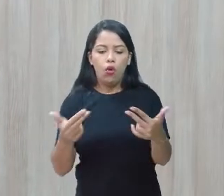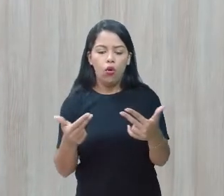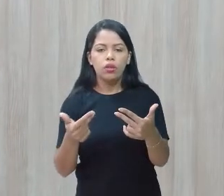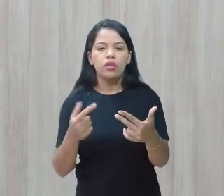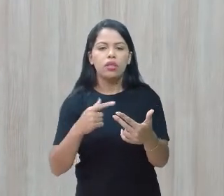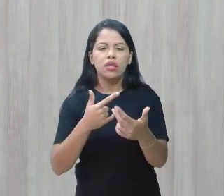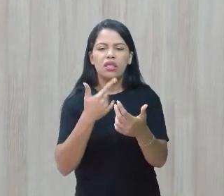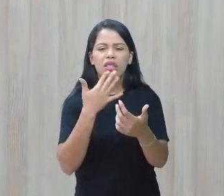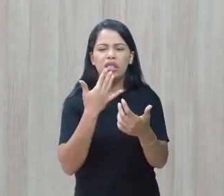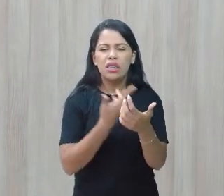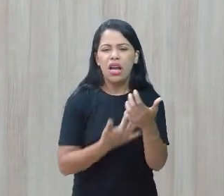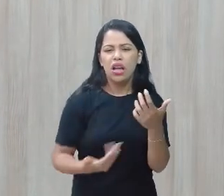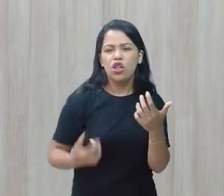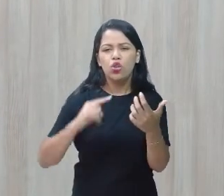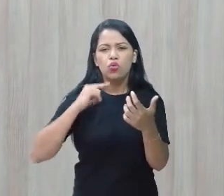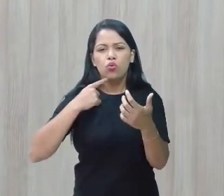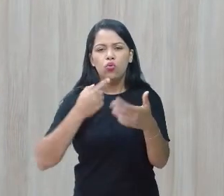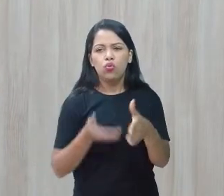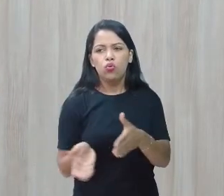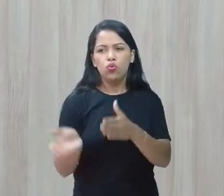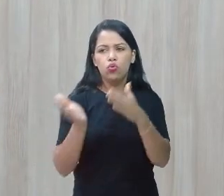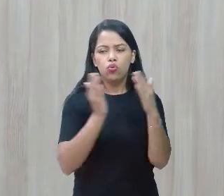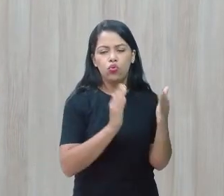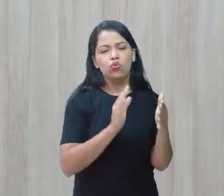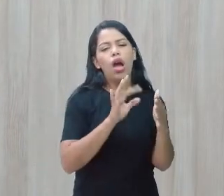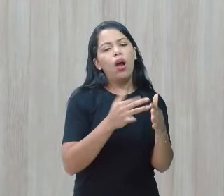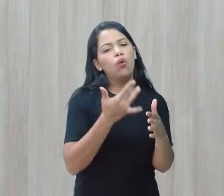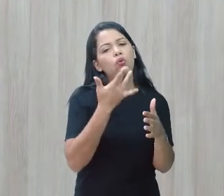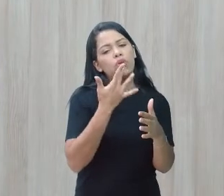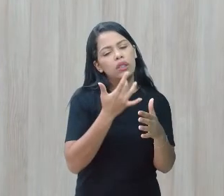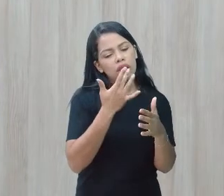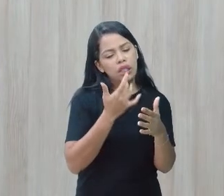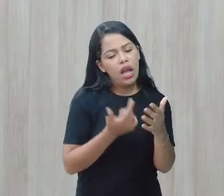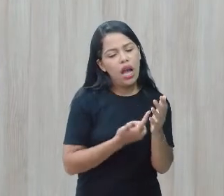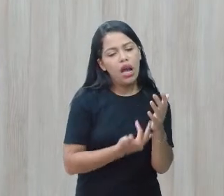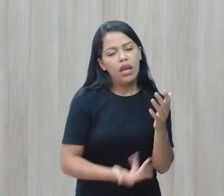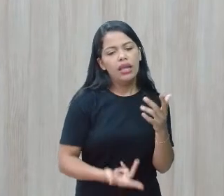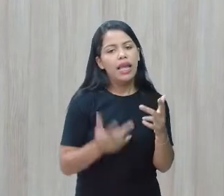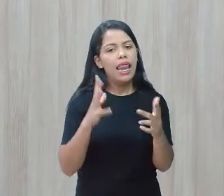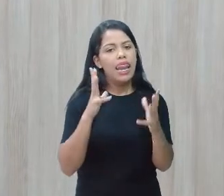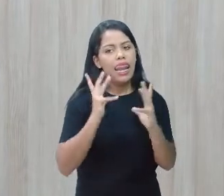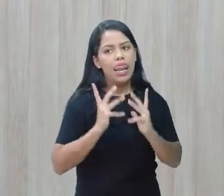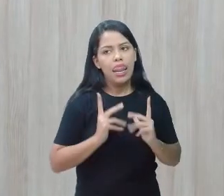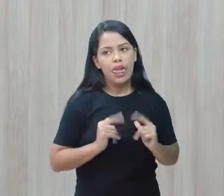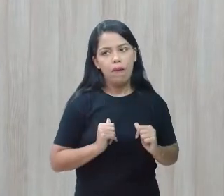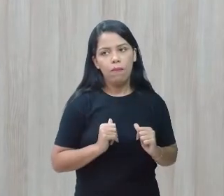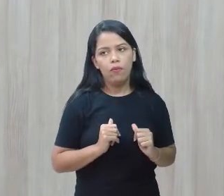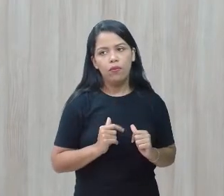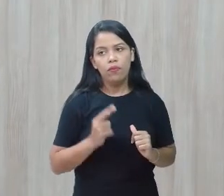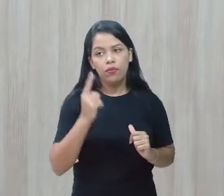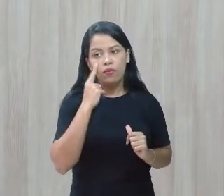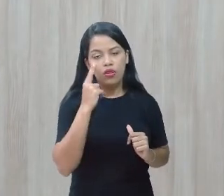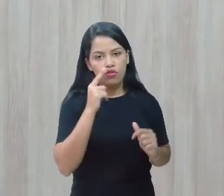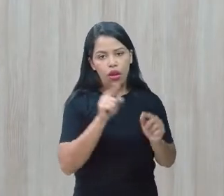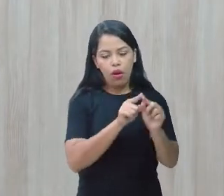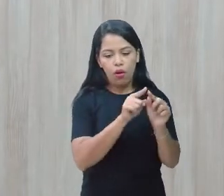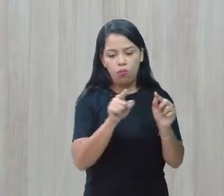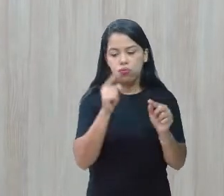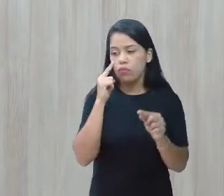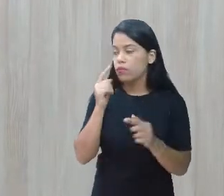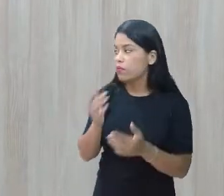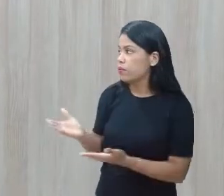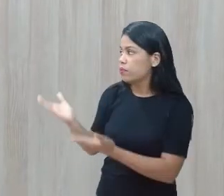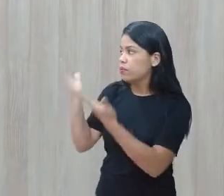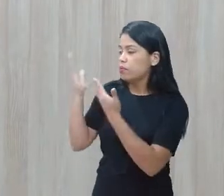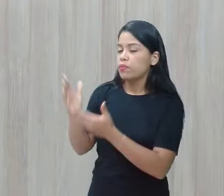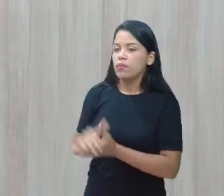todas as impurezas do corpo. Então, aqui nós temos, ó, o átrio. Está chegando aqui, ó, a questão